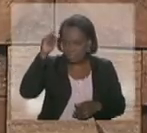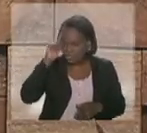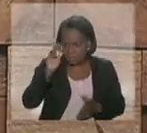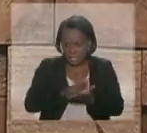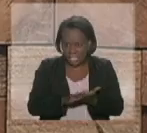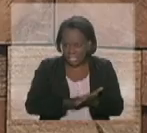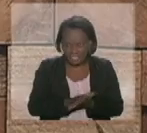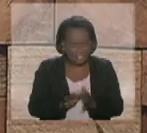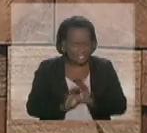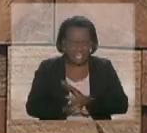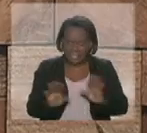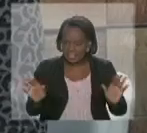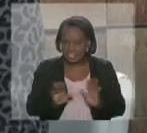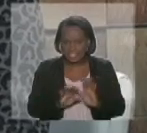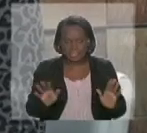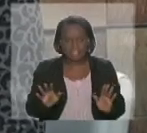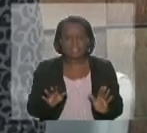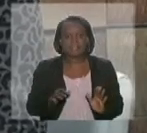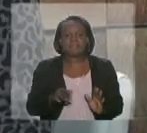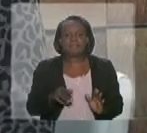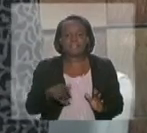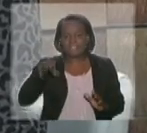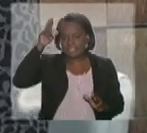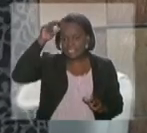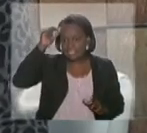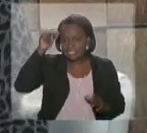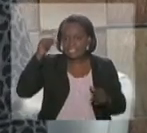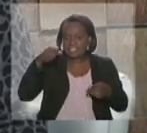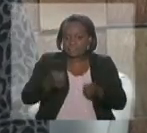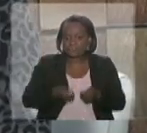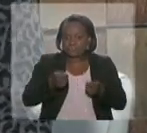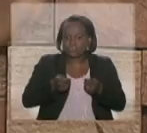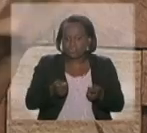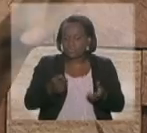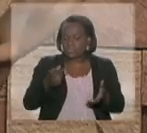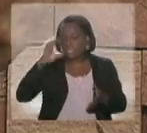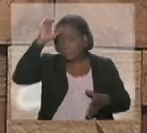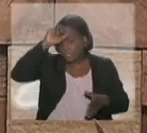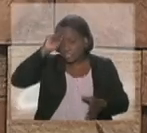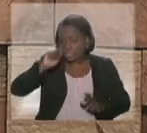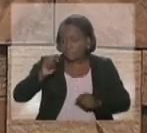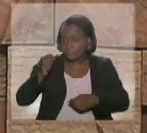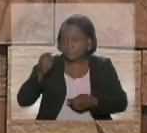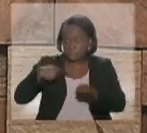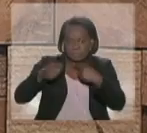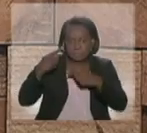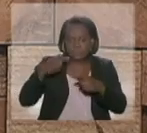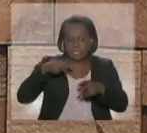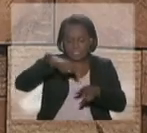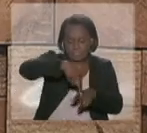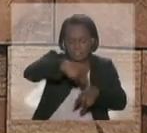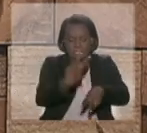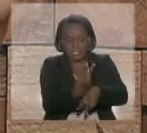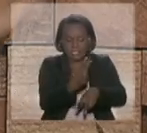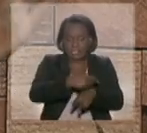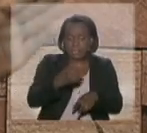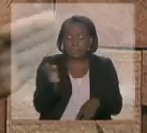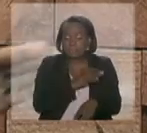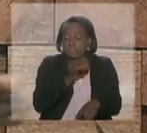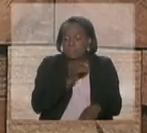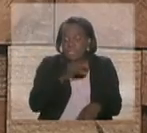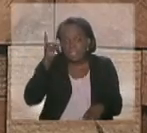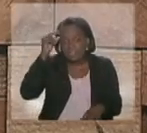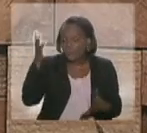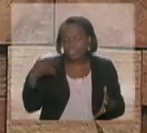Ã Não sabias nada disso não eras uma Amazona sa não saberia tudo sobre cavalo me viravam de ponta cabeça